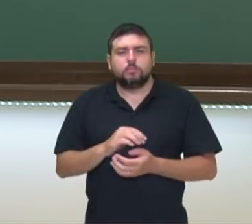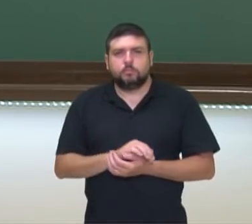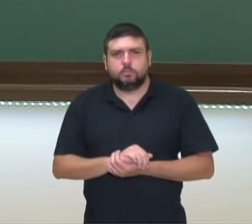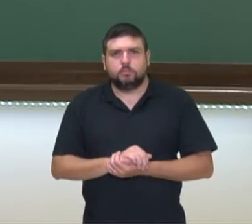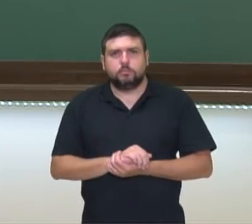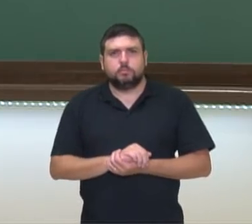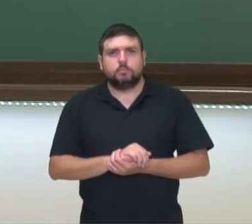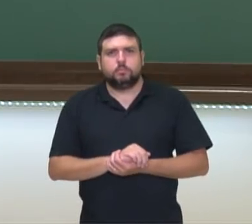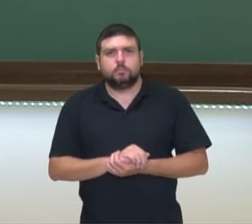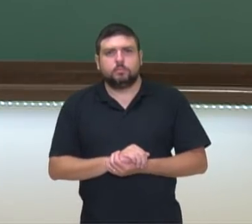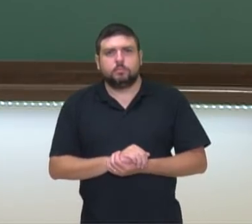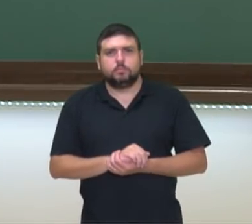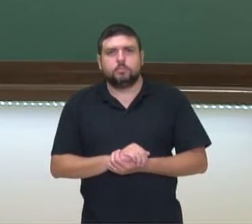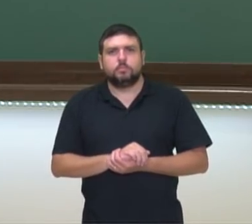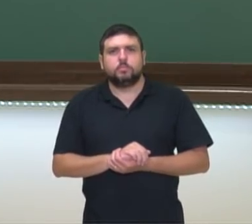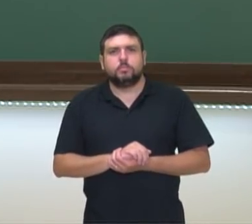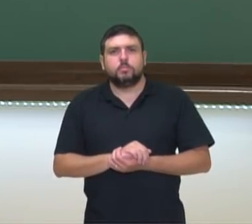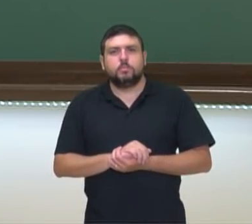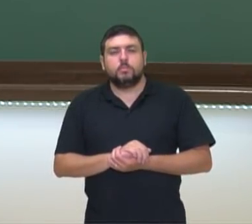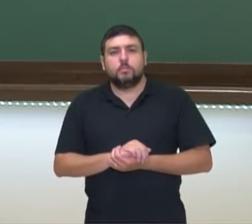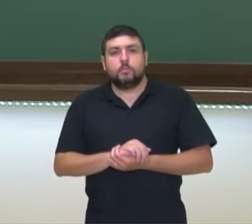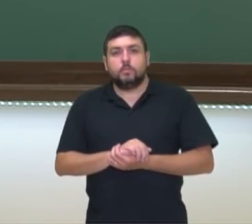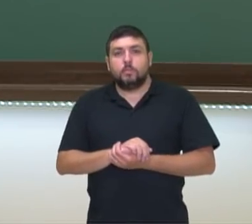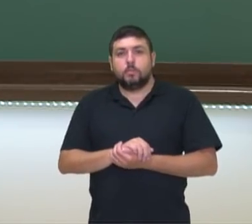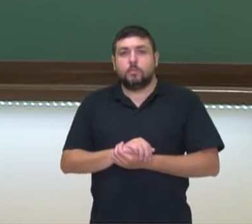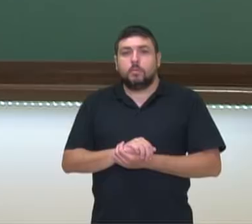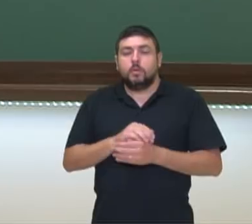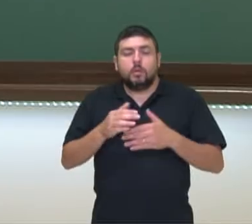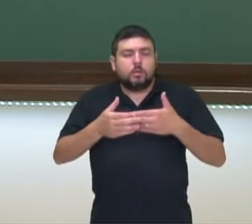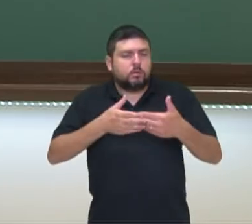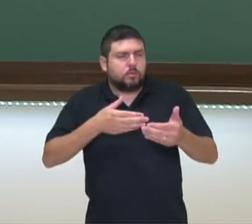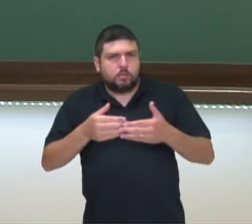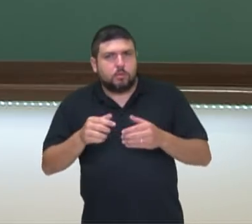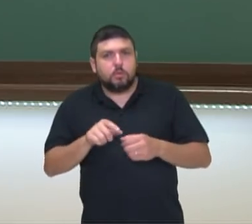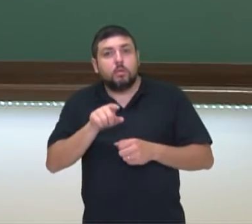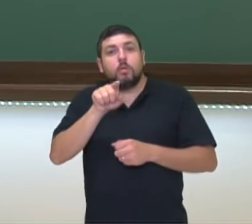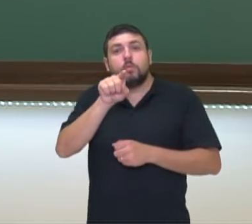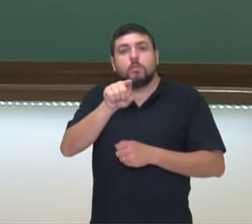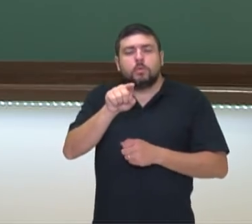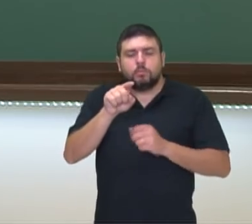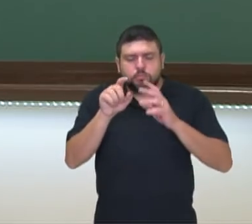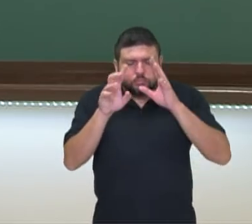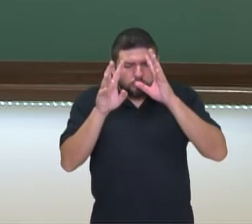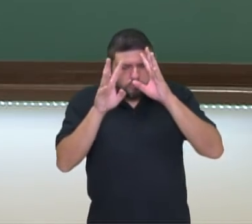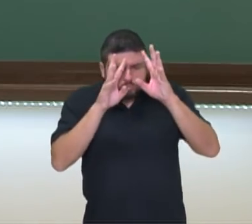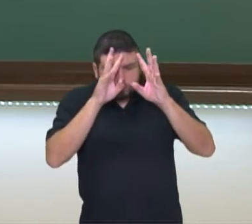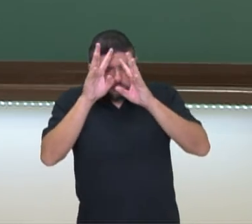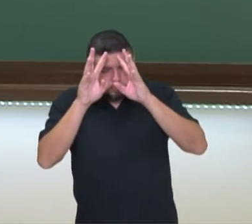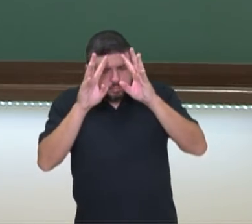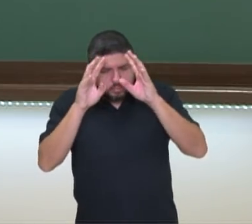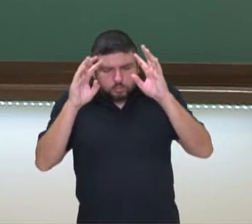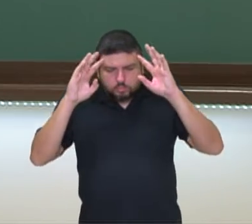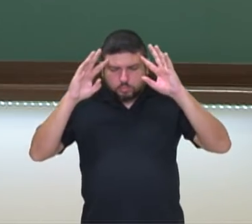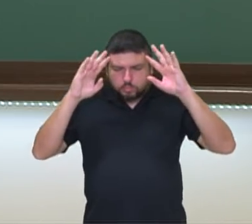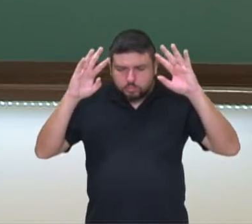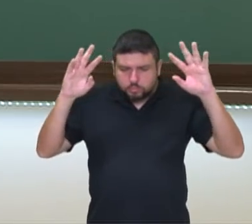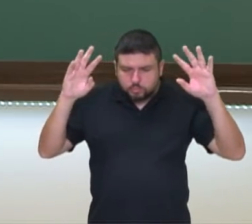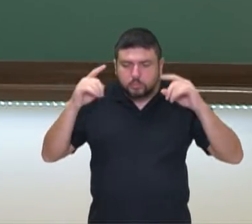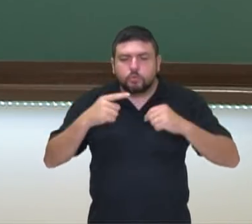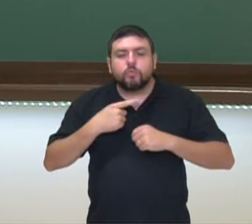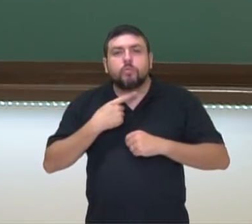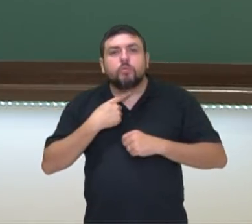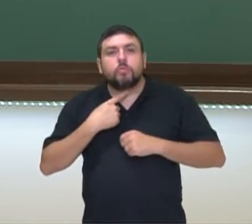texto? Porque mesmo que você tenha a inspiração, que você tenha uma ideia, tenha o desejo,